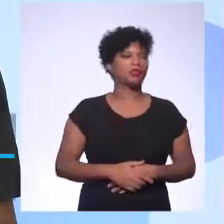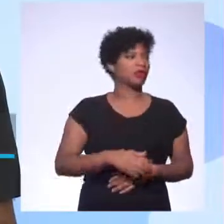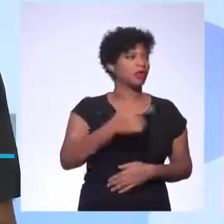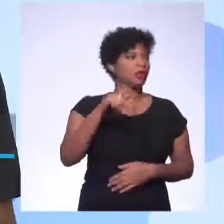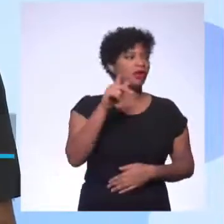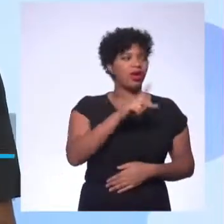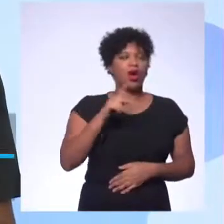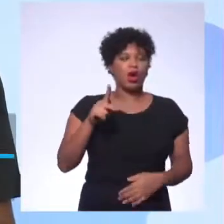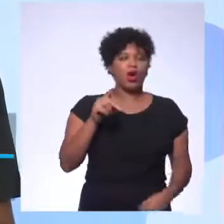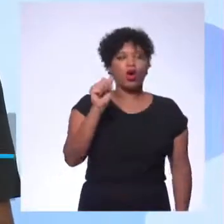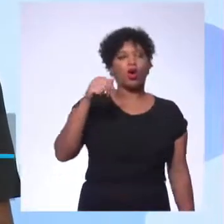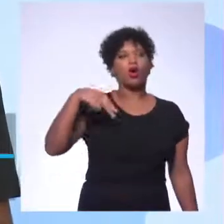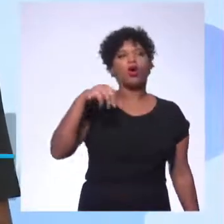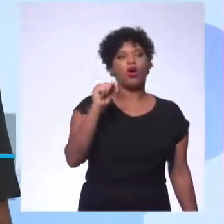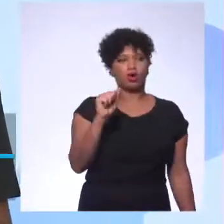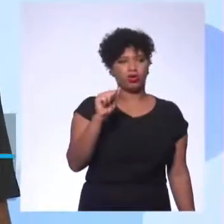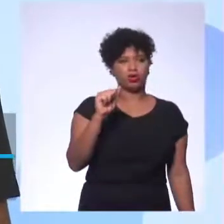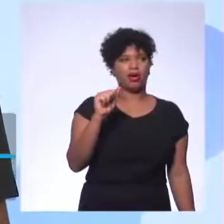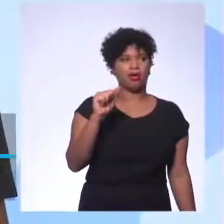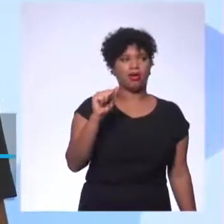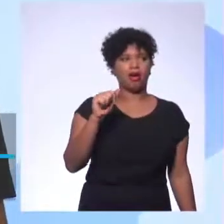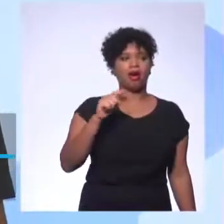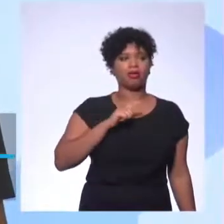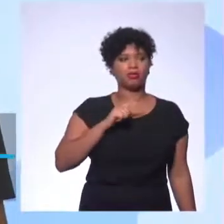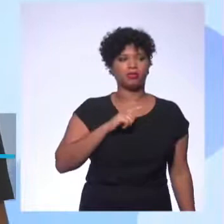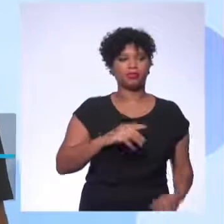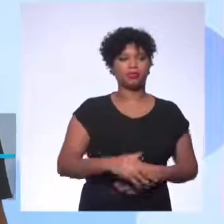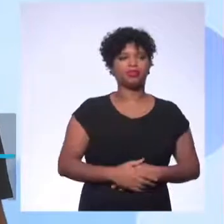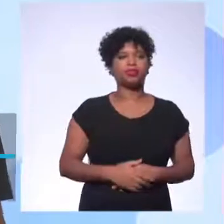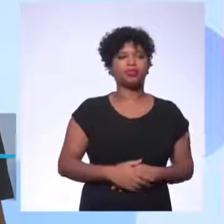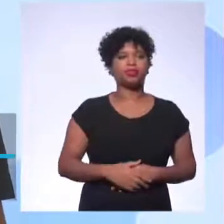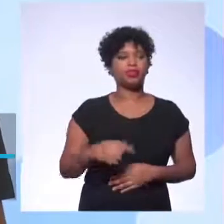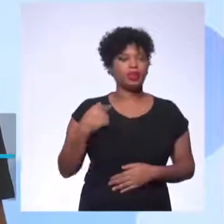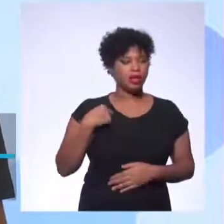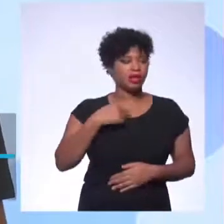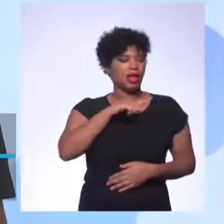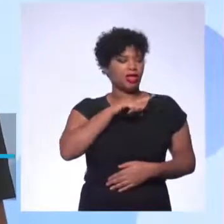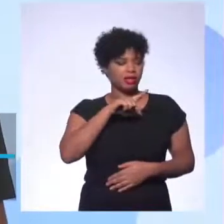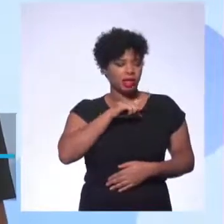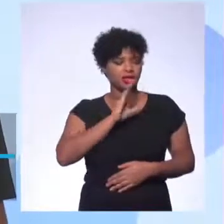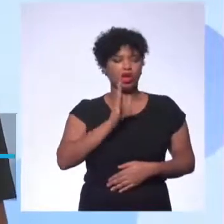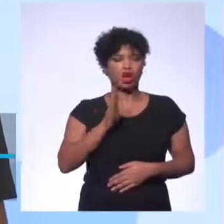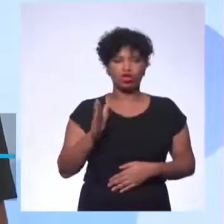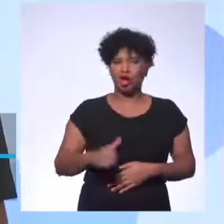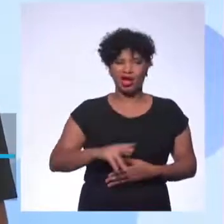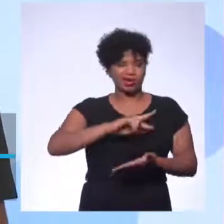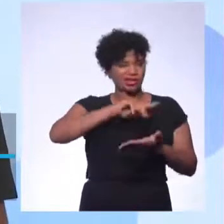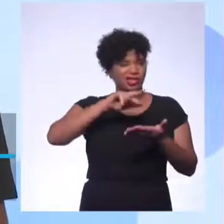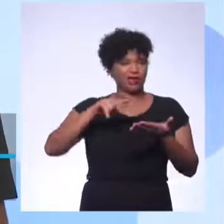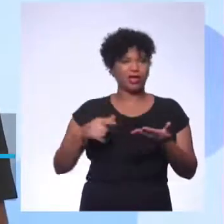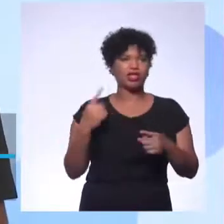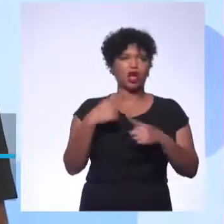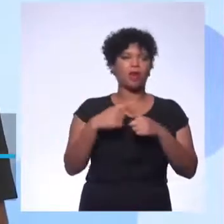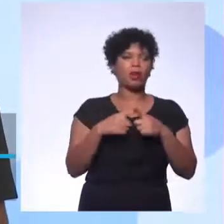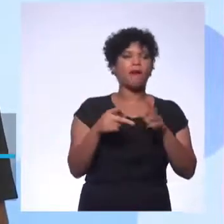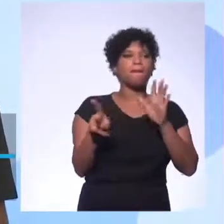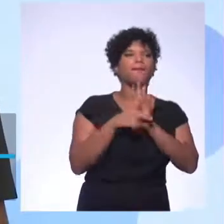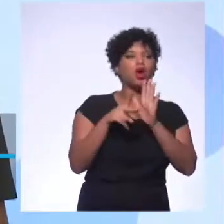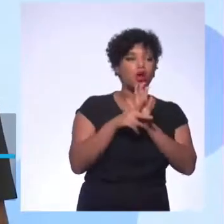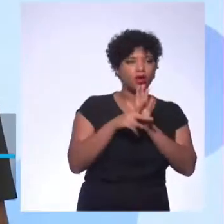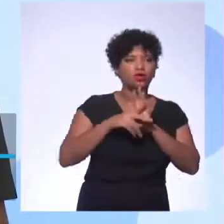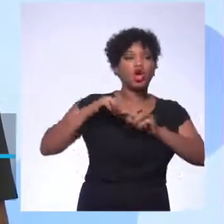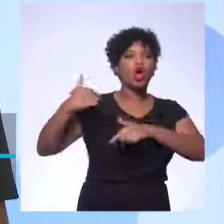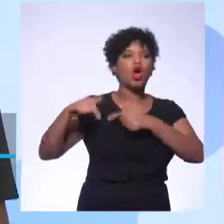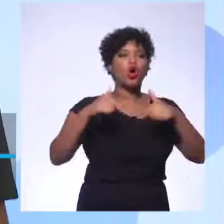A pro Ana Eulinda colocou assim, em muitas, me envolvo quando o assunto é pertinente em meu trabalho ou em